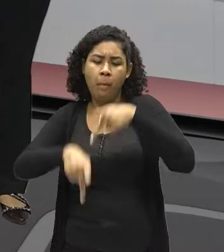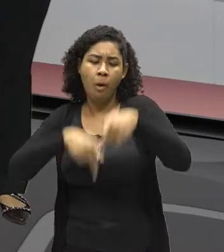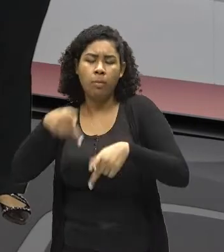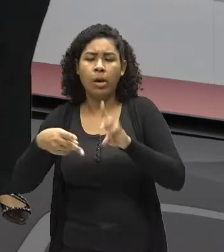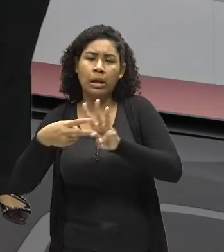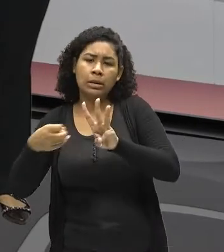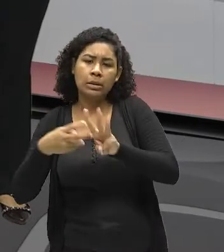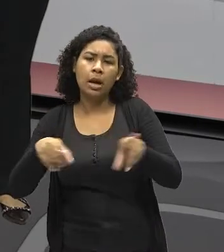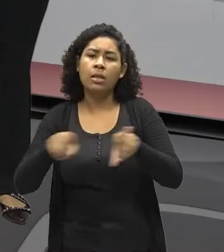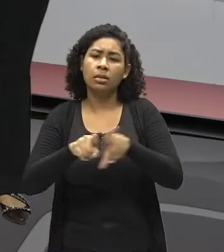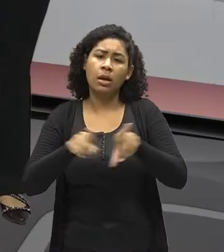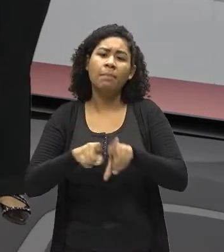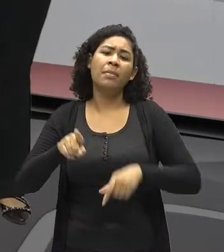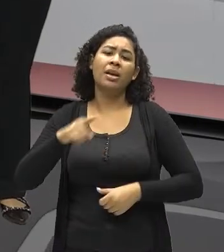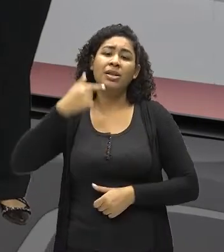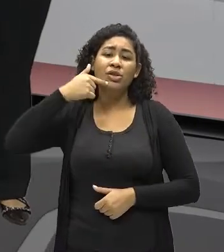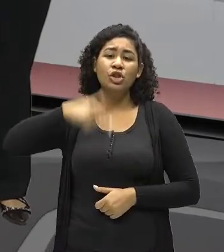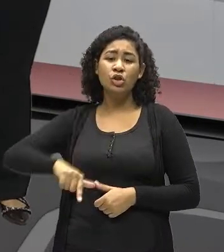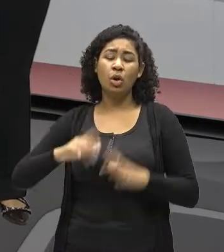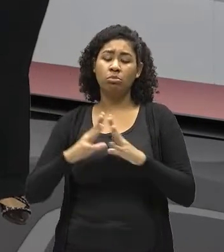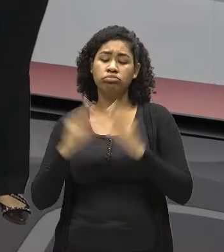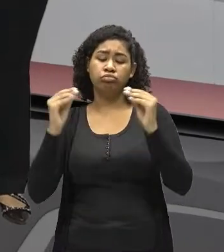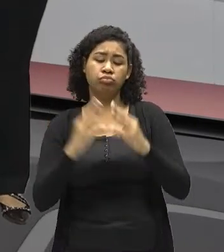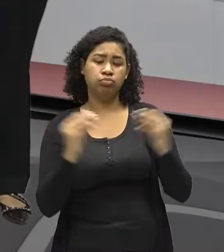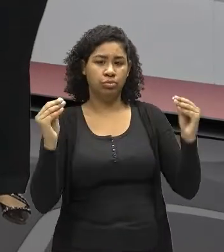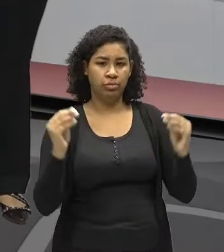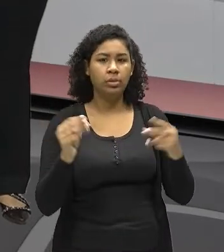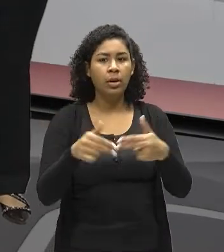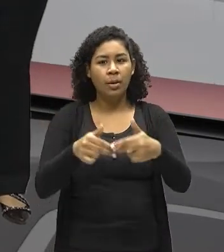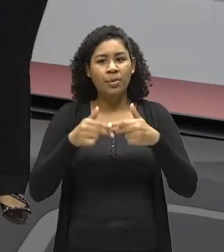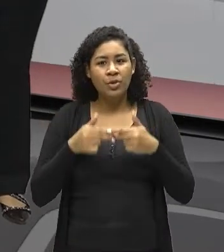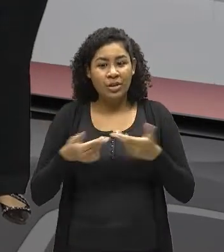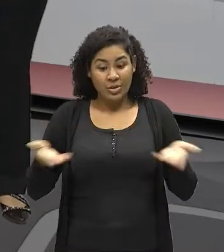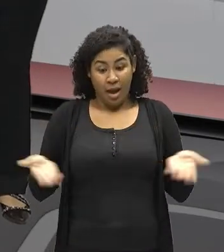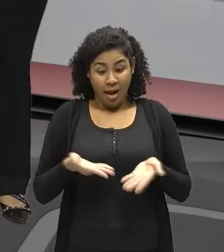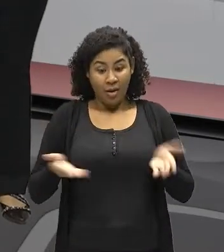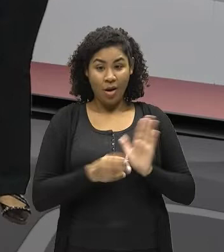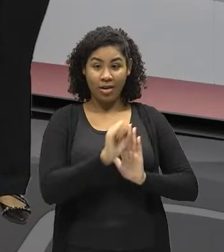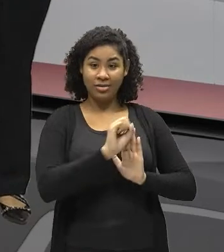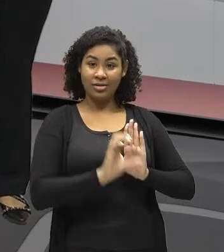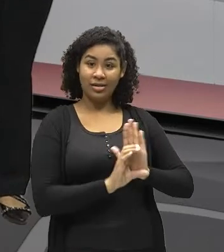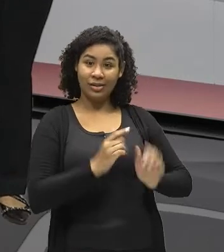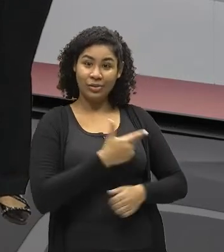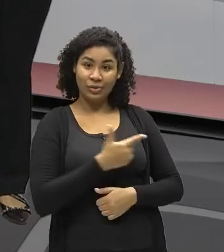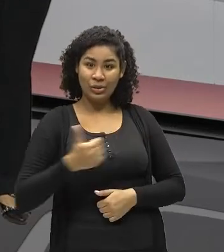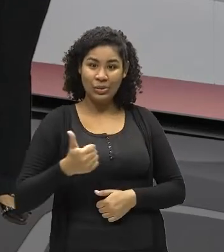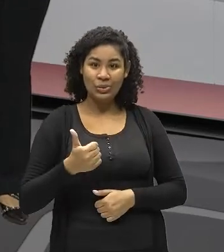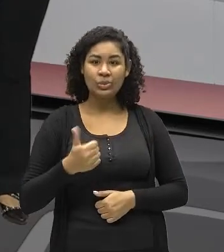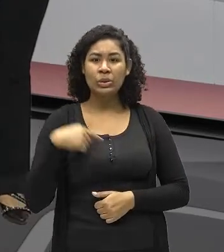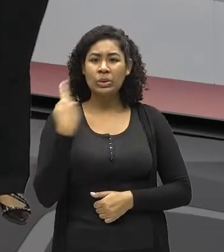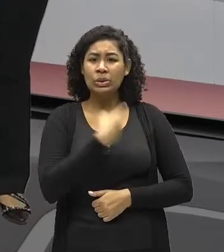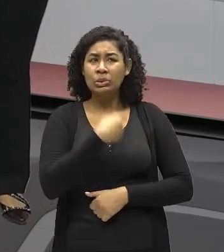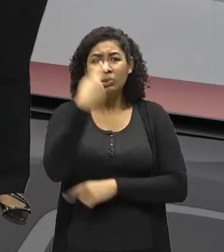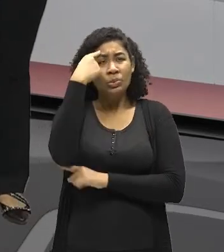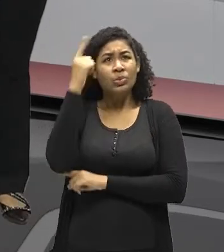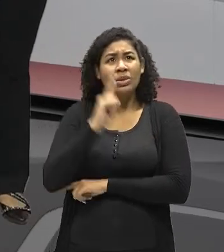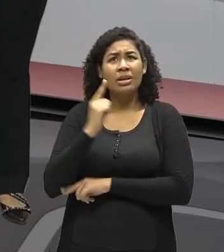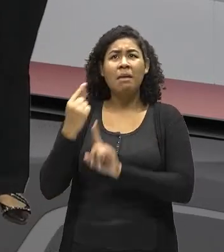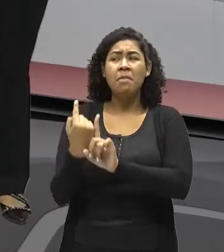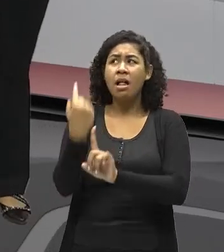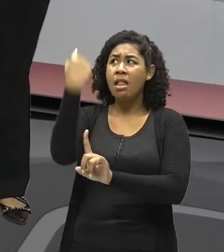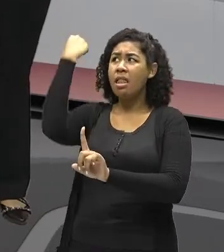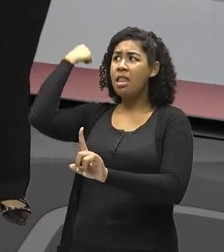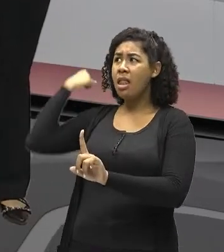século XXI, nós nem sabemos quantas existiram de verdade. E nós nem sabemos como elas eram.